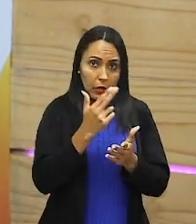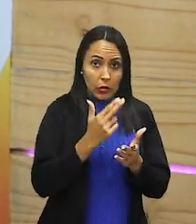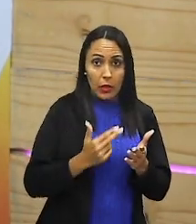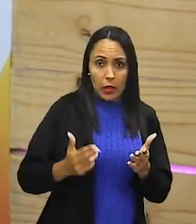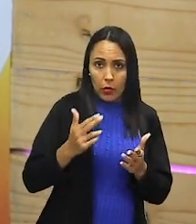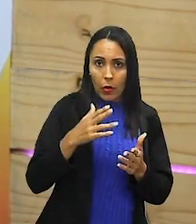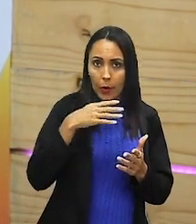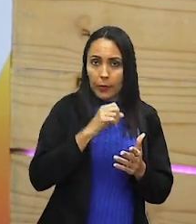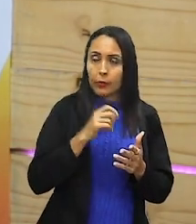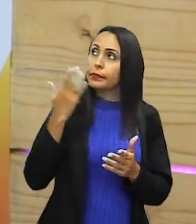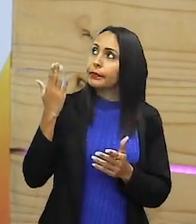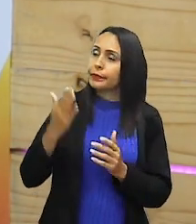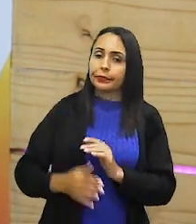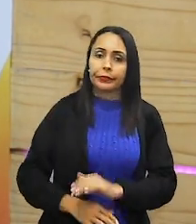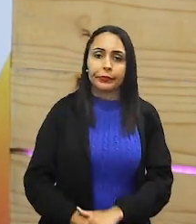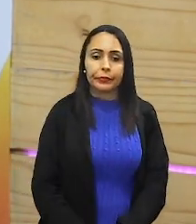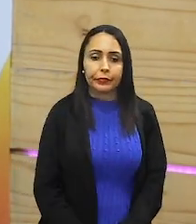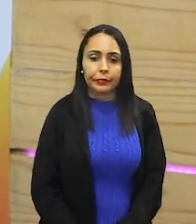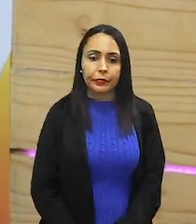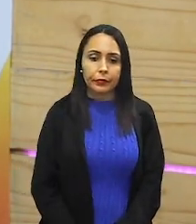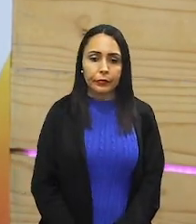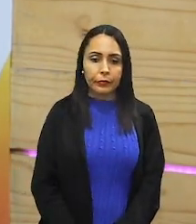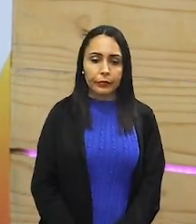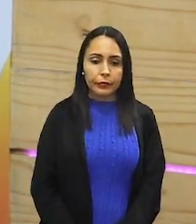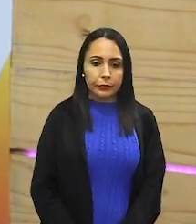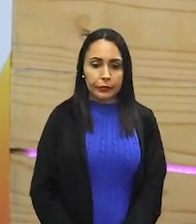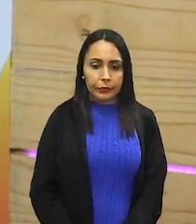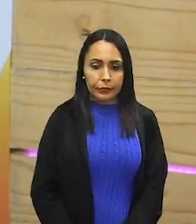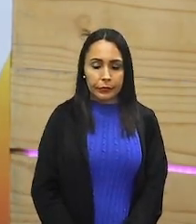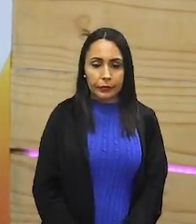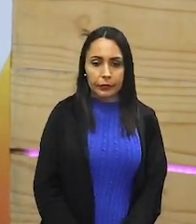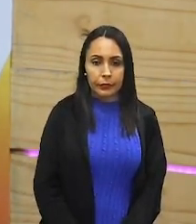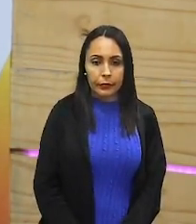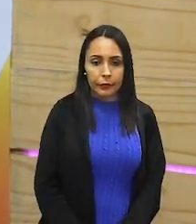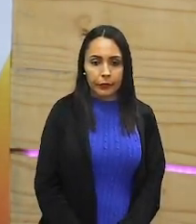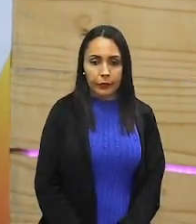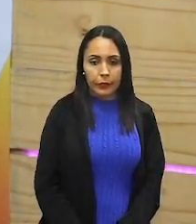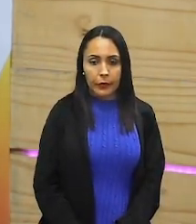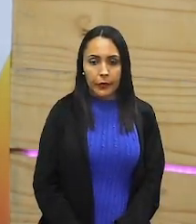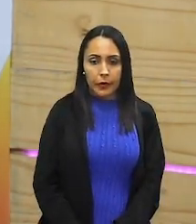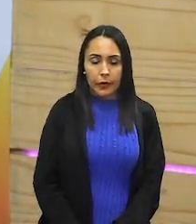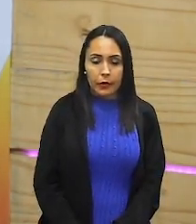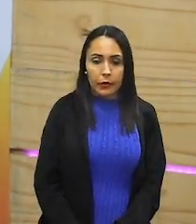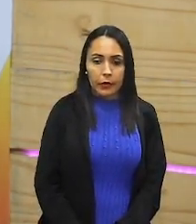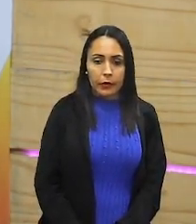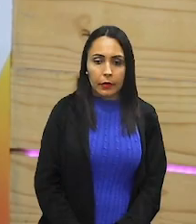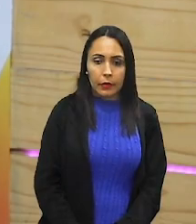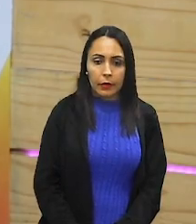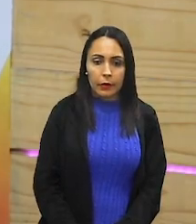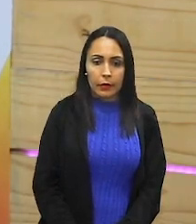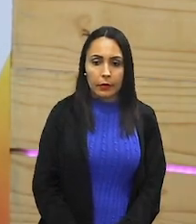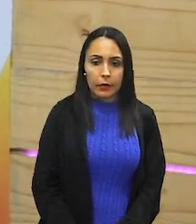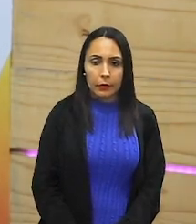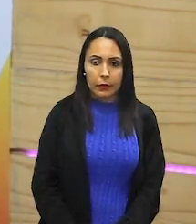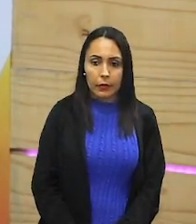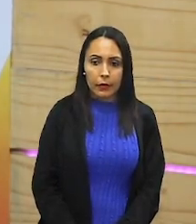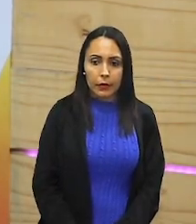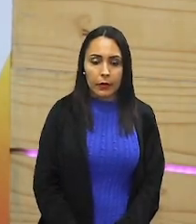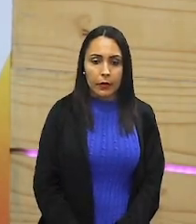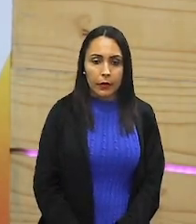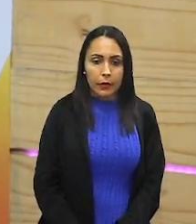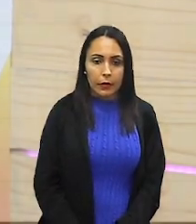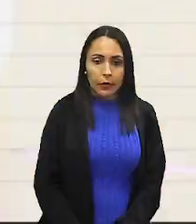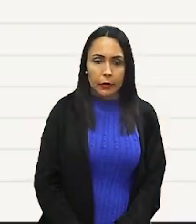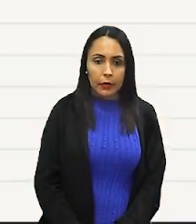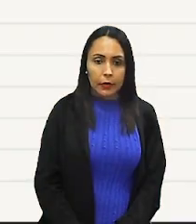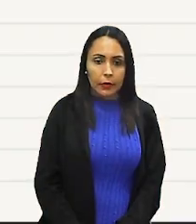porque assim, cuidado que tem alguns vírus que não vai ter só o capsídeo, vão ter dois revestimentos, ó. Bota aí para Rodrigo,